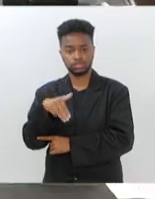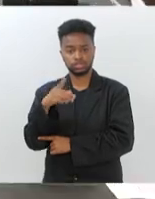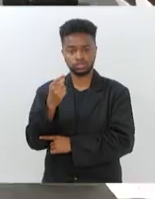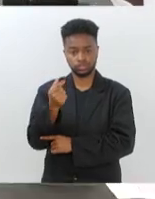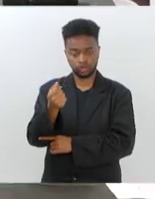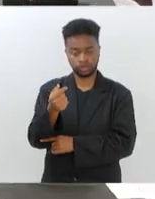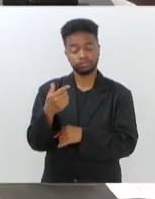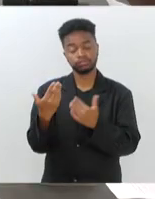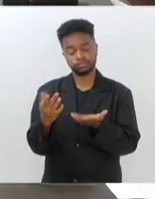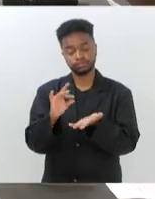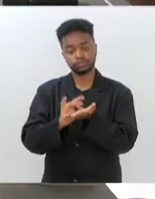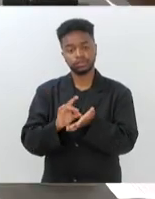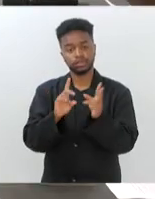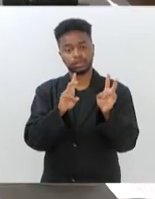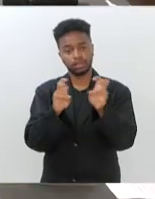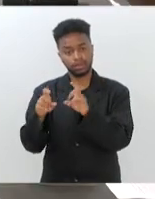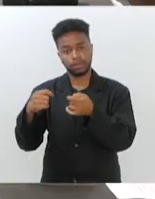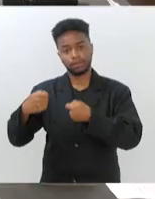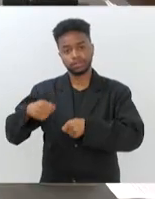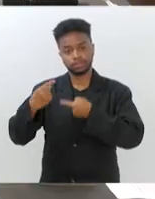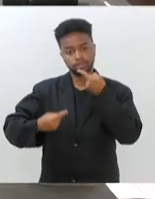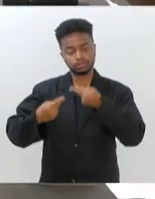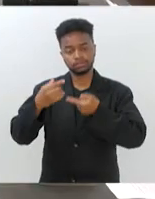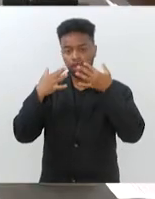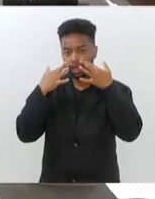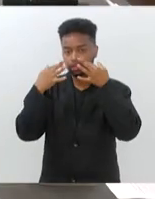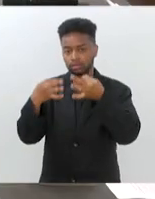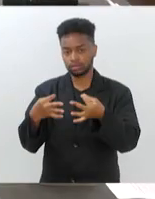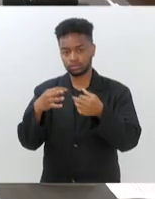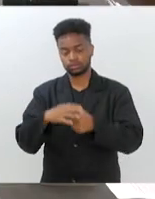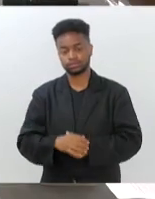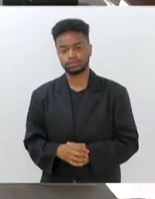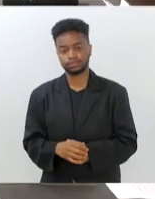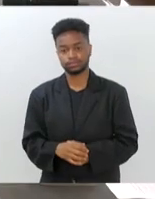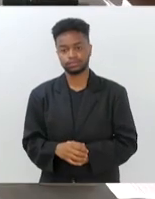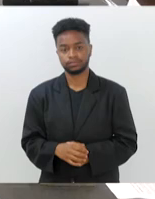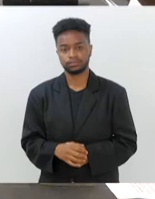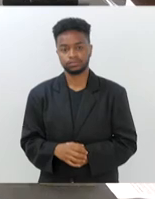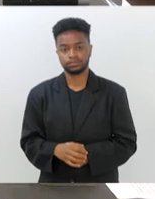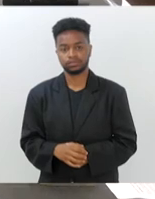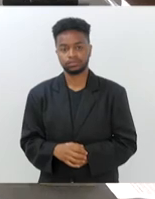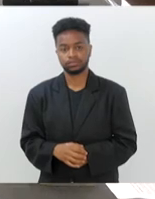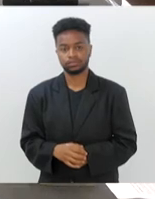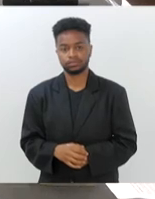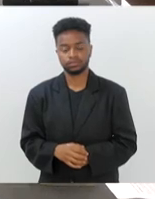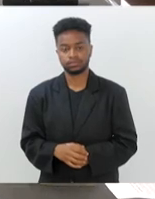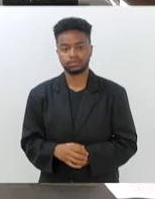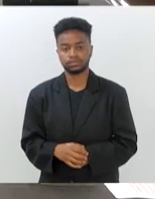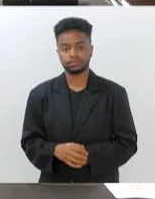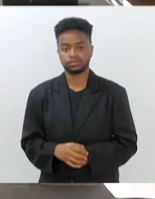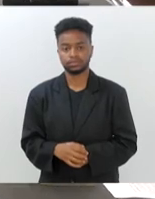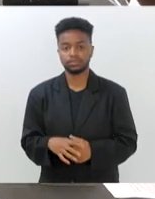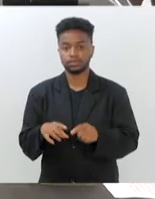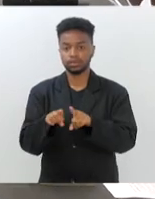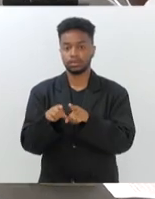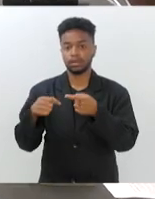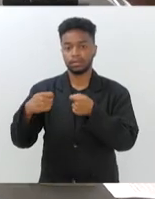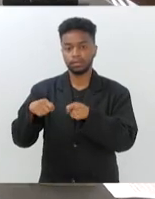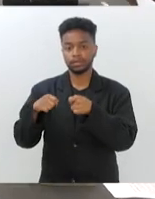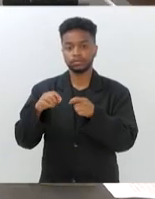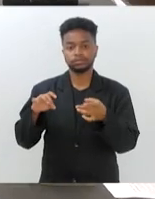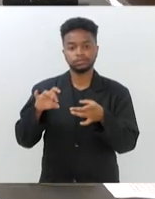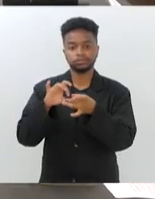assunto que precisa de fato de uma atenção especial inclusive eh de toda toda a força de legislação do